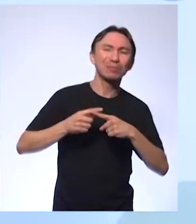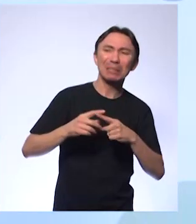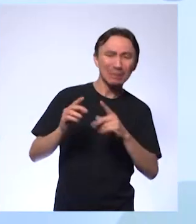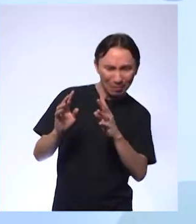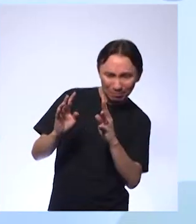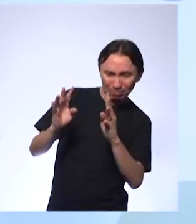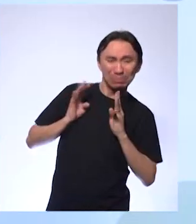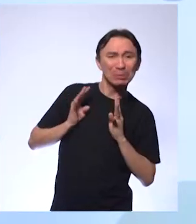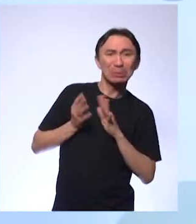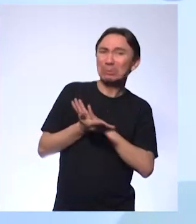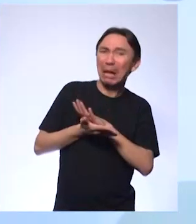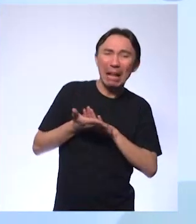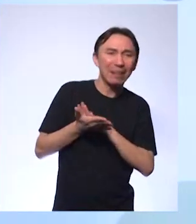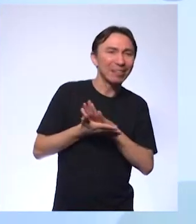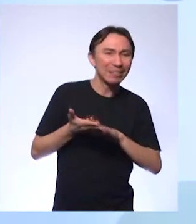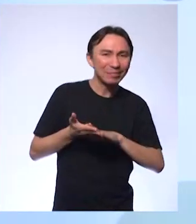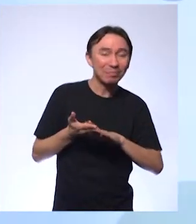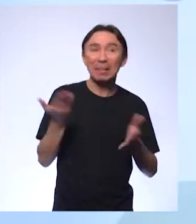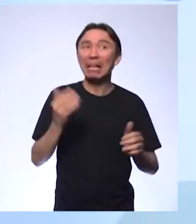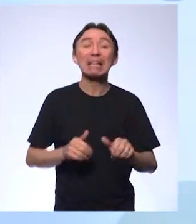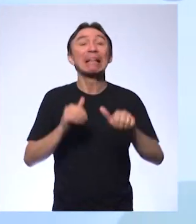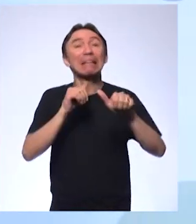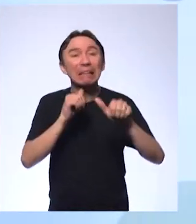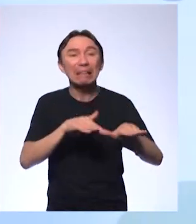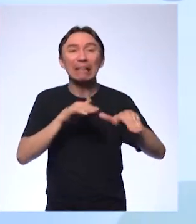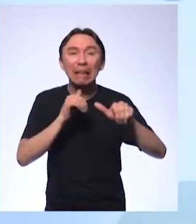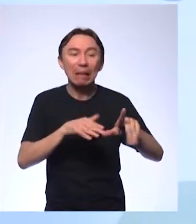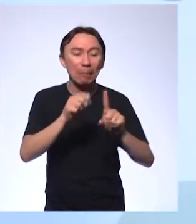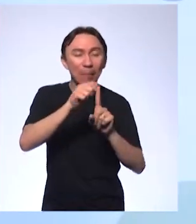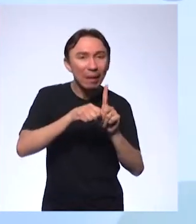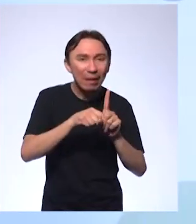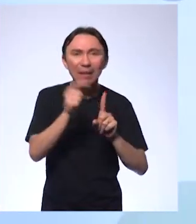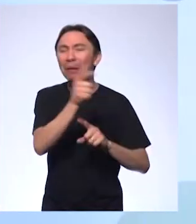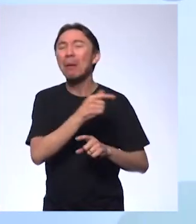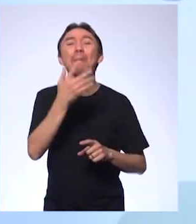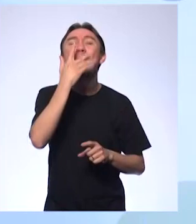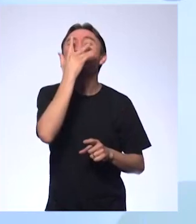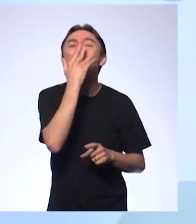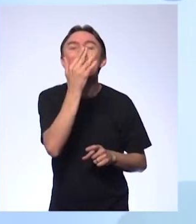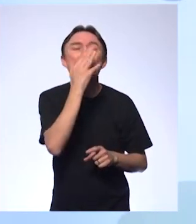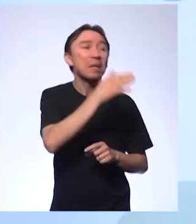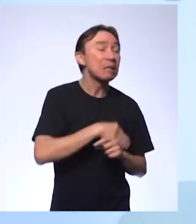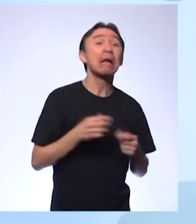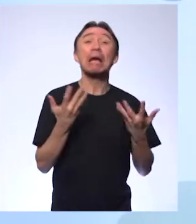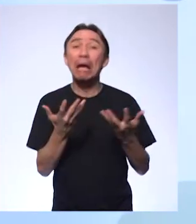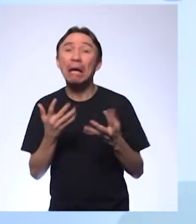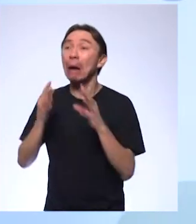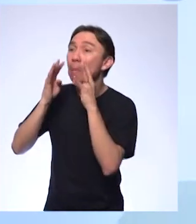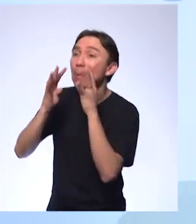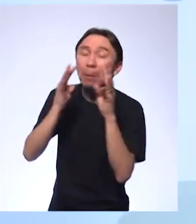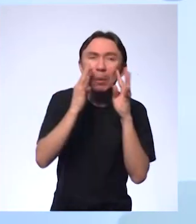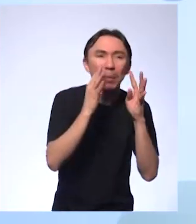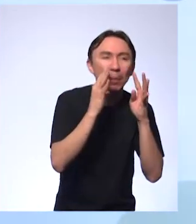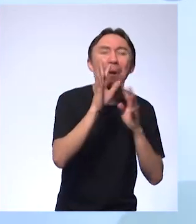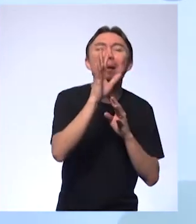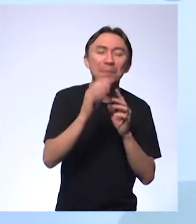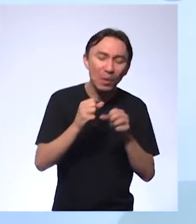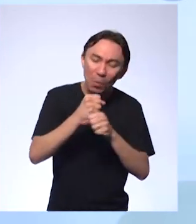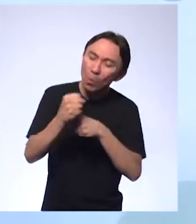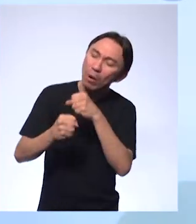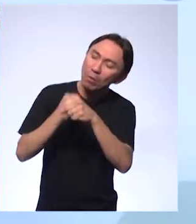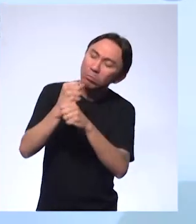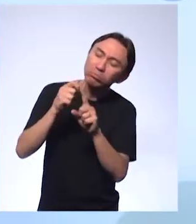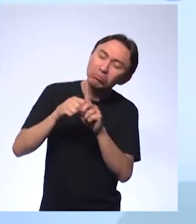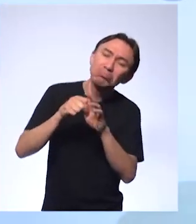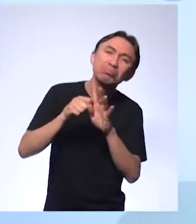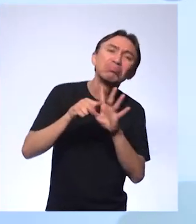setembro, vários alunos falam isso, né? No mês de setembro parece que todo mundo quer escutar, e o restante do ano? Então, que o ano inteiro nós possamos, a gente viu